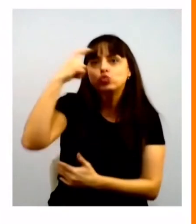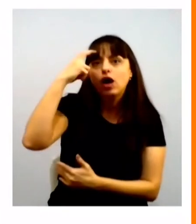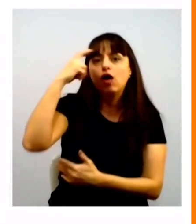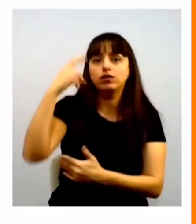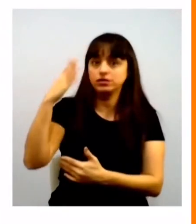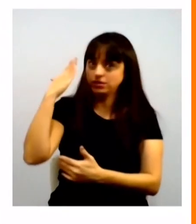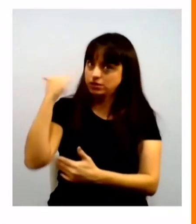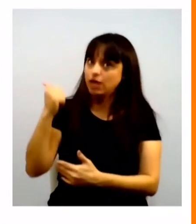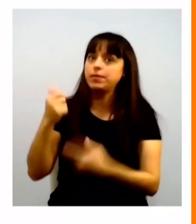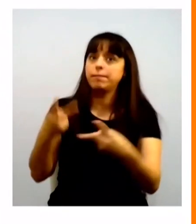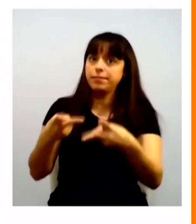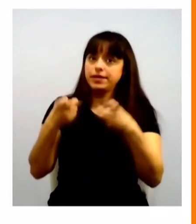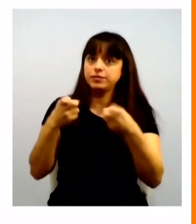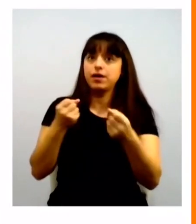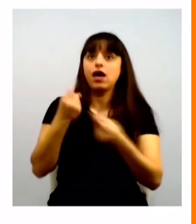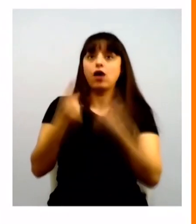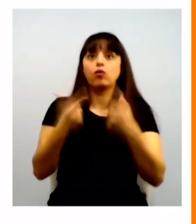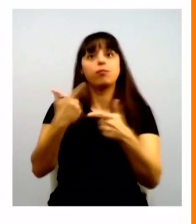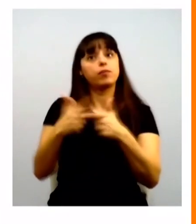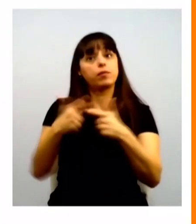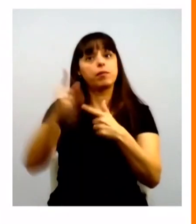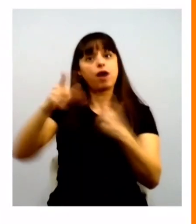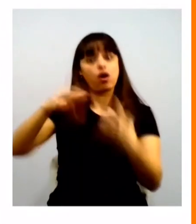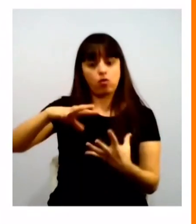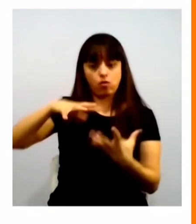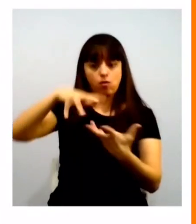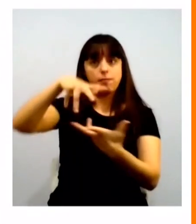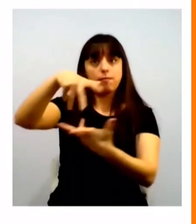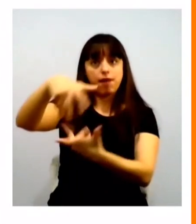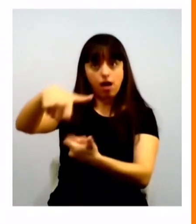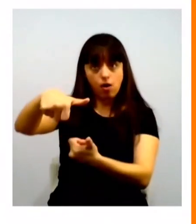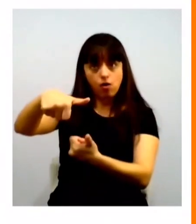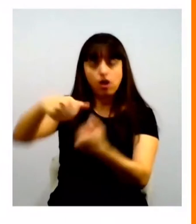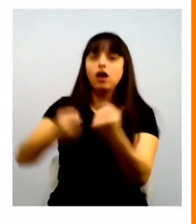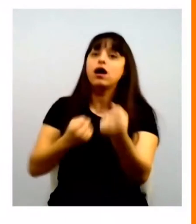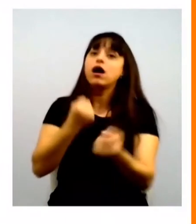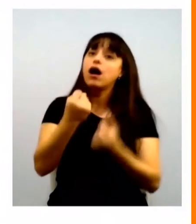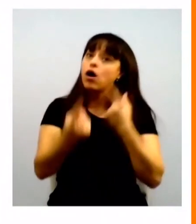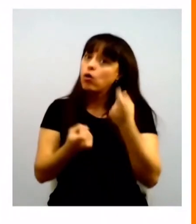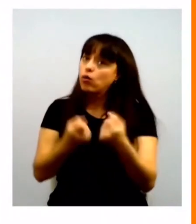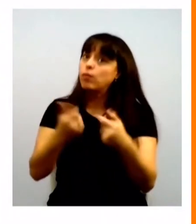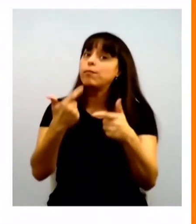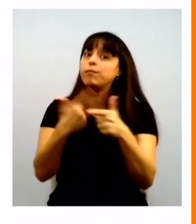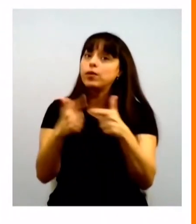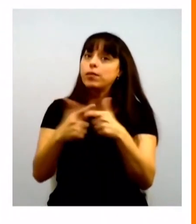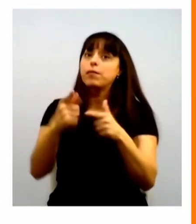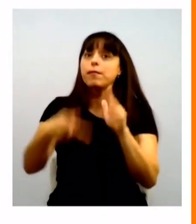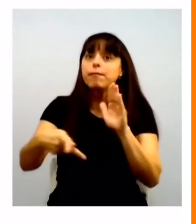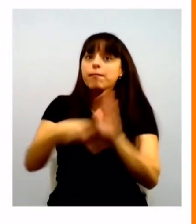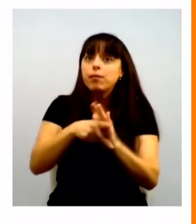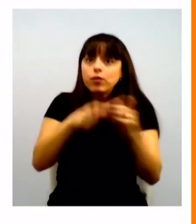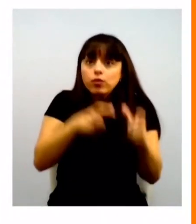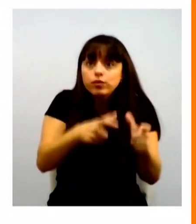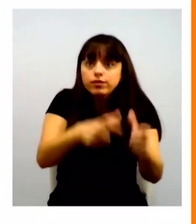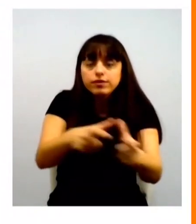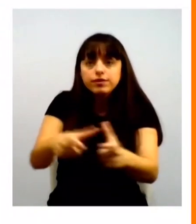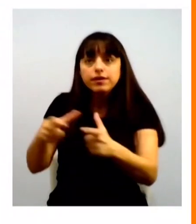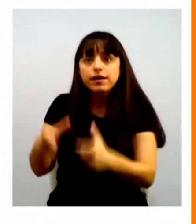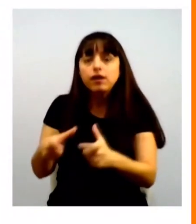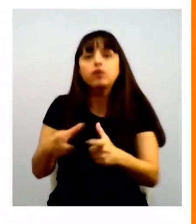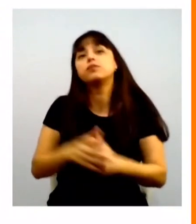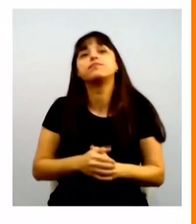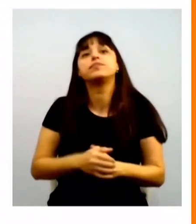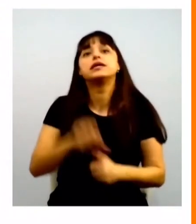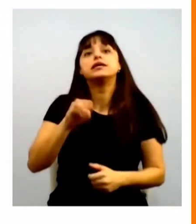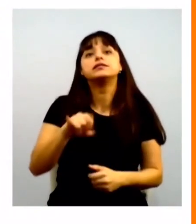globales e locais. Que o Estado aqui, como vocês estão vivendo, não